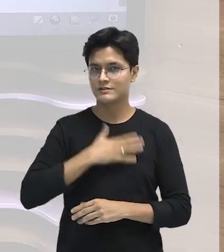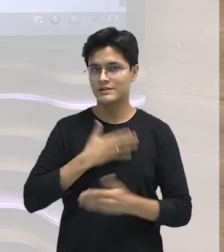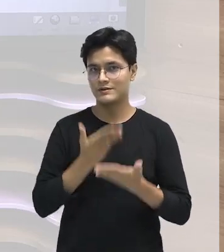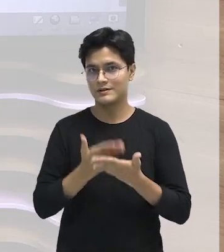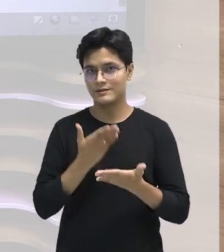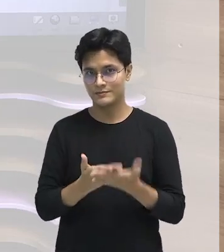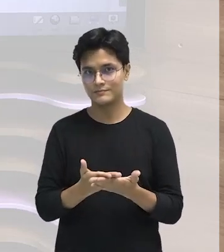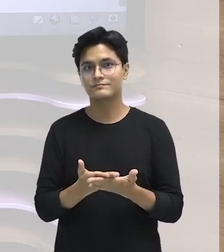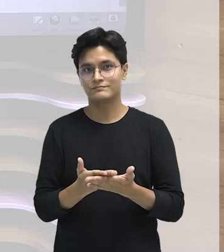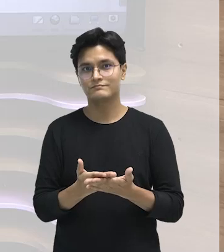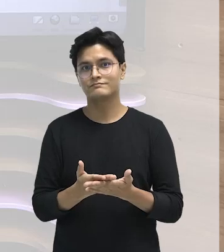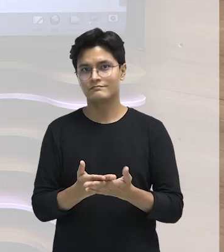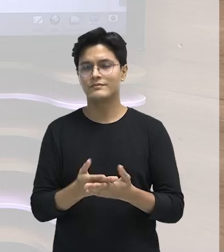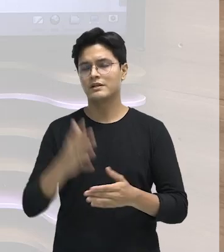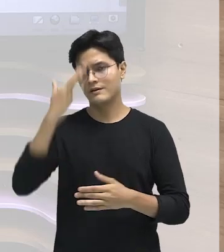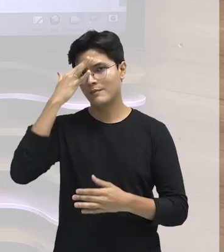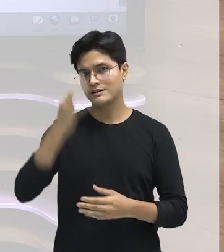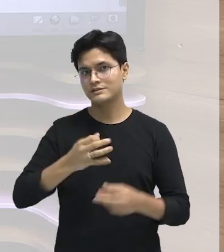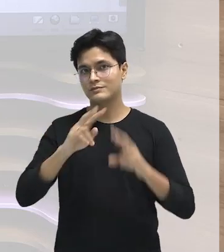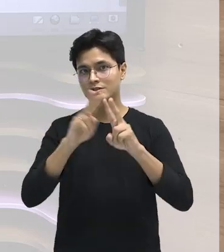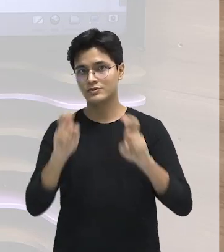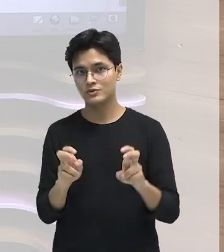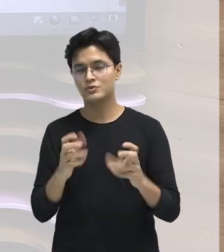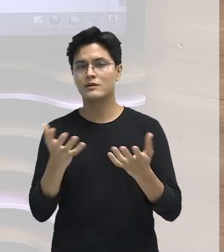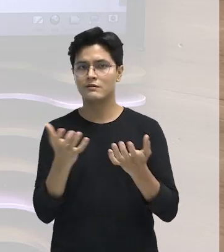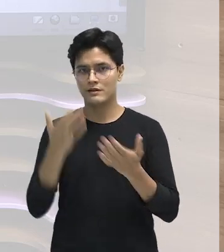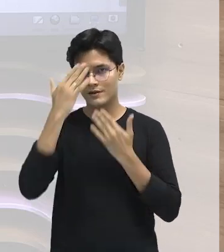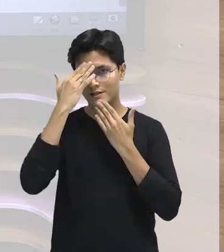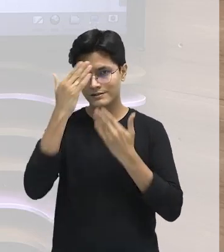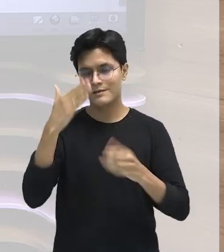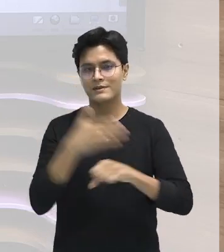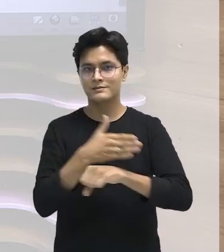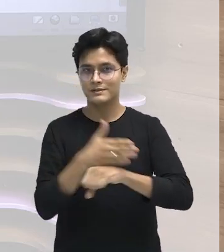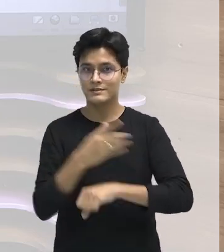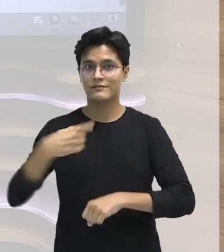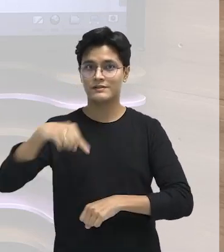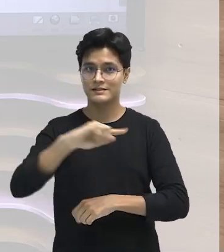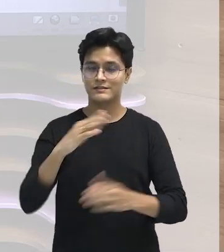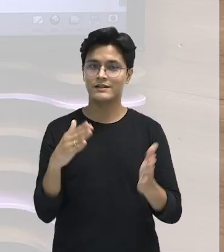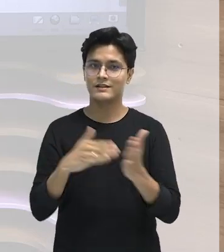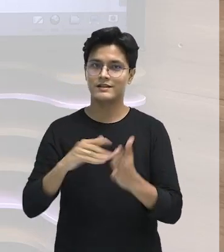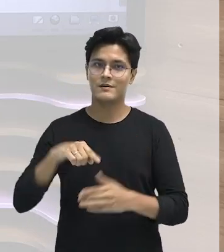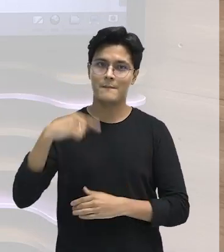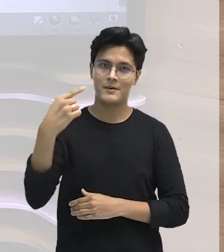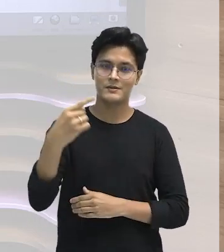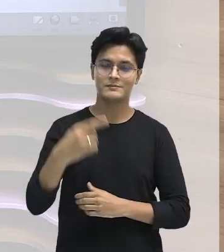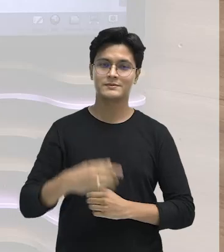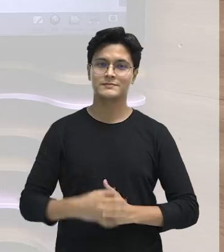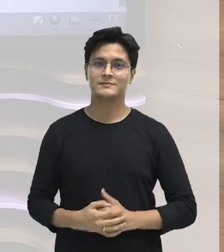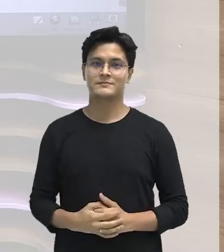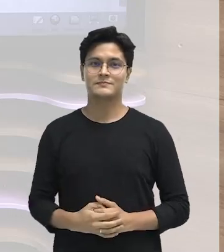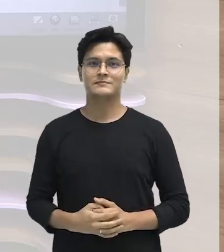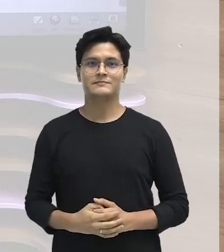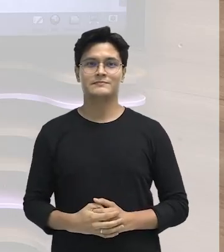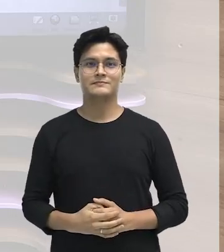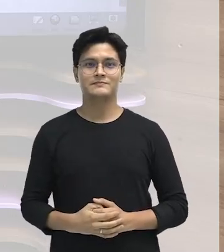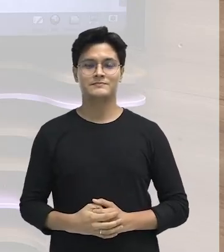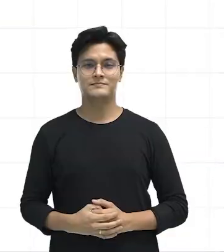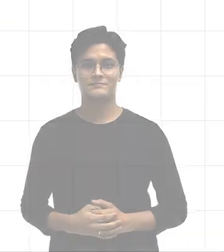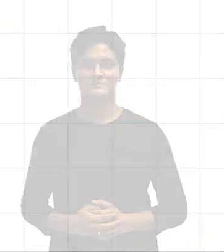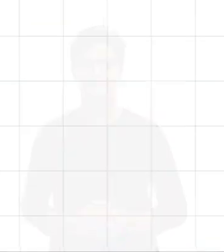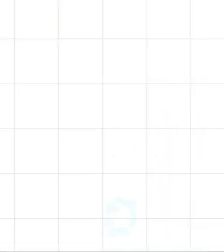aula, compreendido o assunto, tá bom? Quero agradecer a atenção e participação e a gente se encontra numa próxima oportunidade. Tchau, tchau!